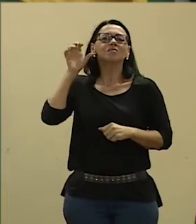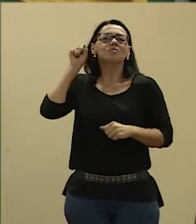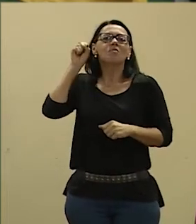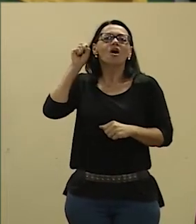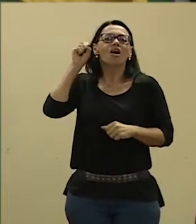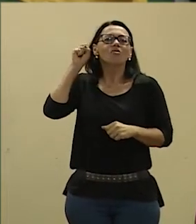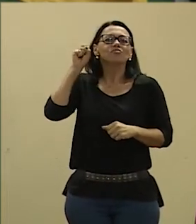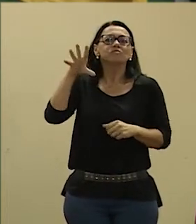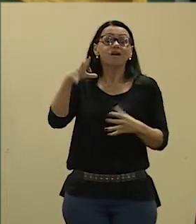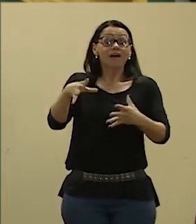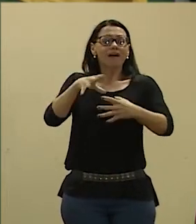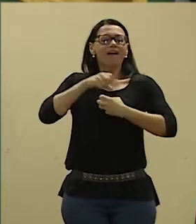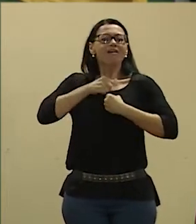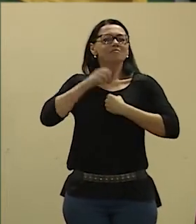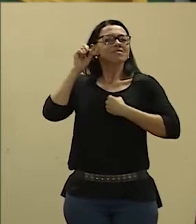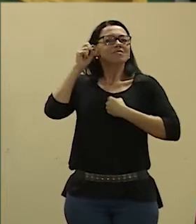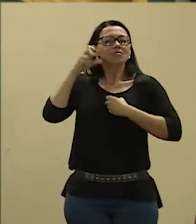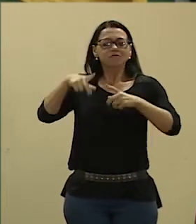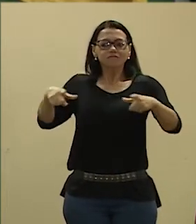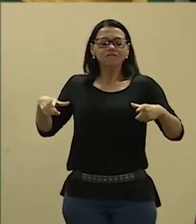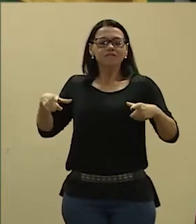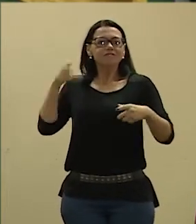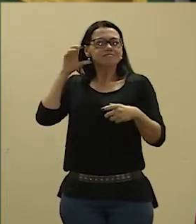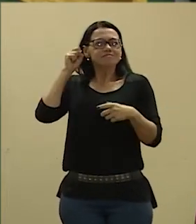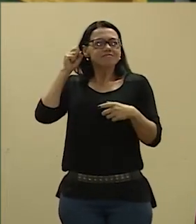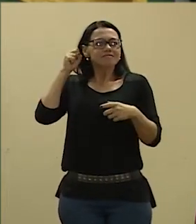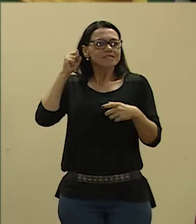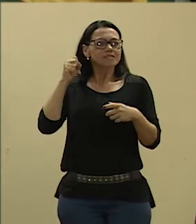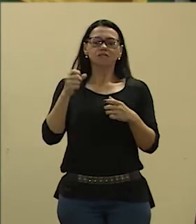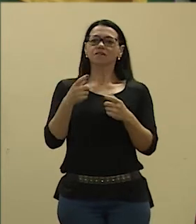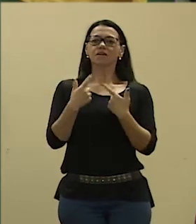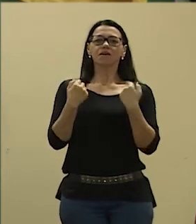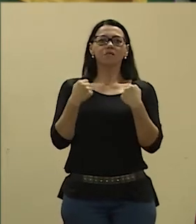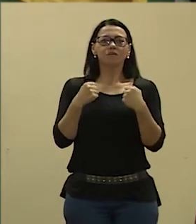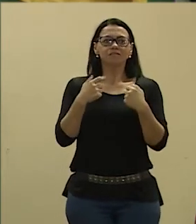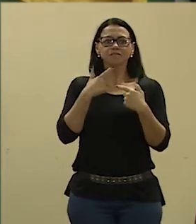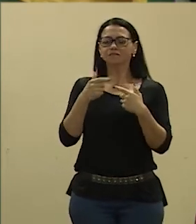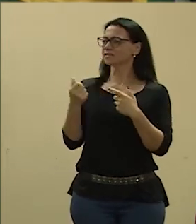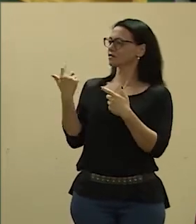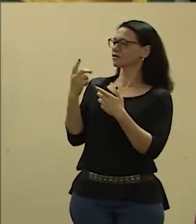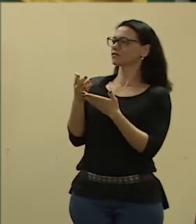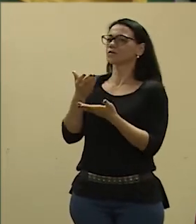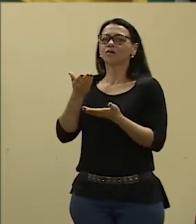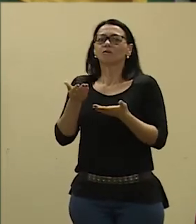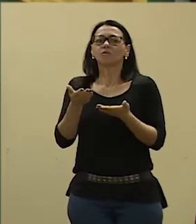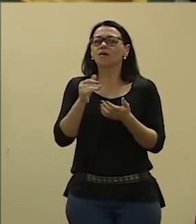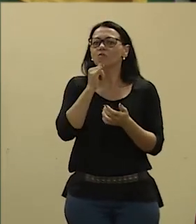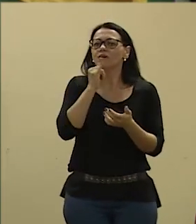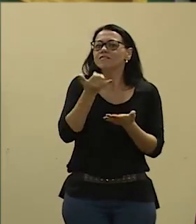áudio né eu vou precisar de um ambiente com uma boa acústica eu vou precisar que não esteja meu vizinho é sei lá batendo carne